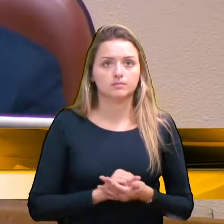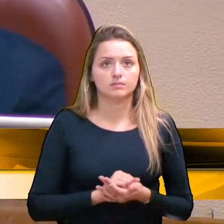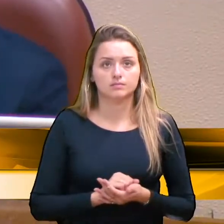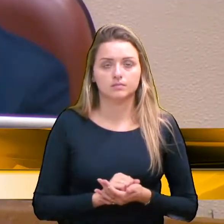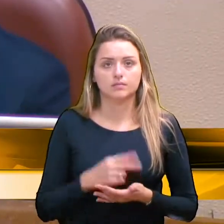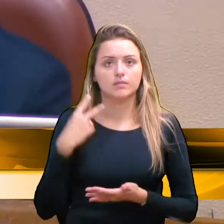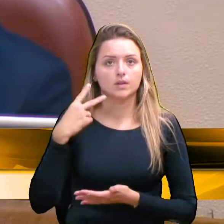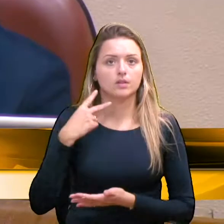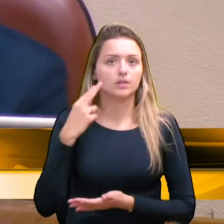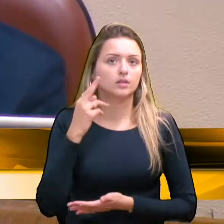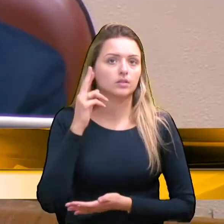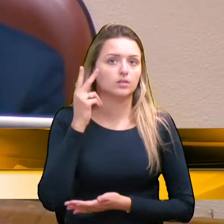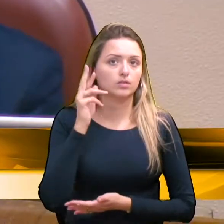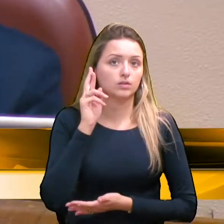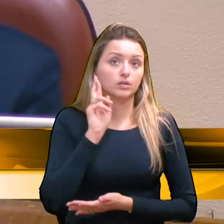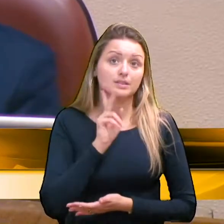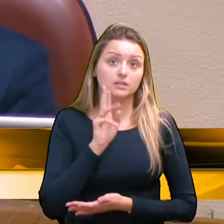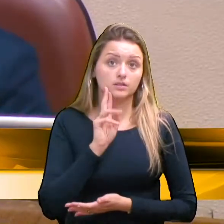Vereador Renato Oliveira.